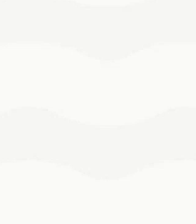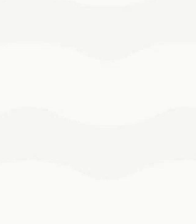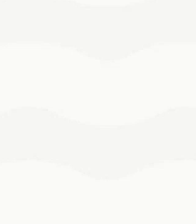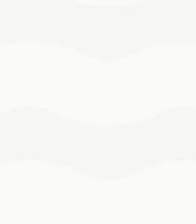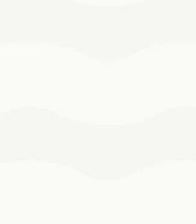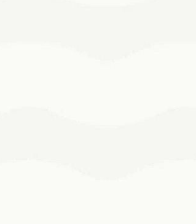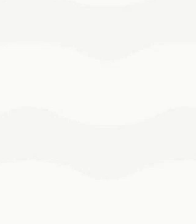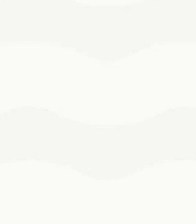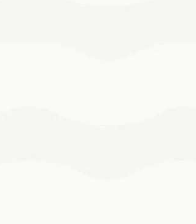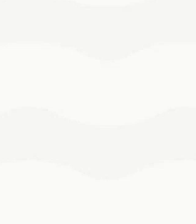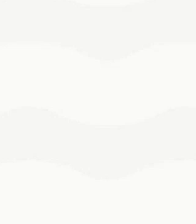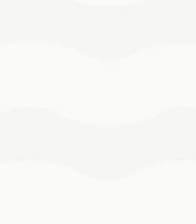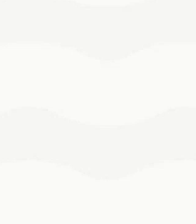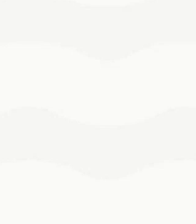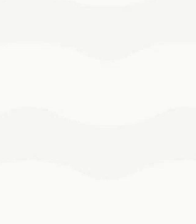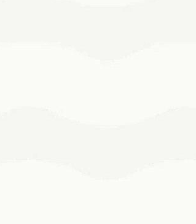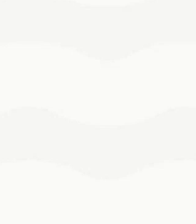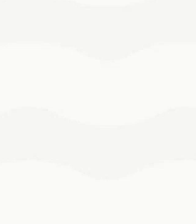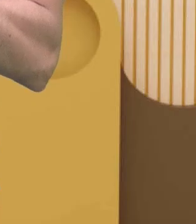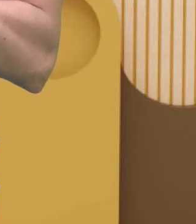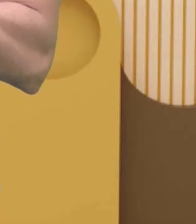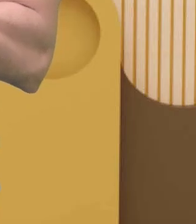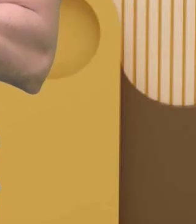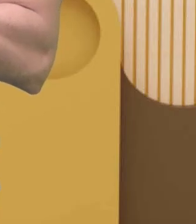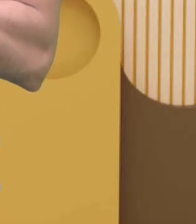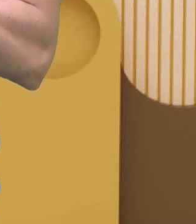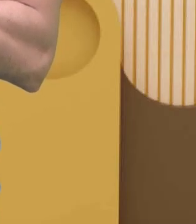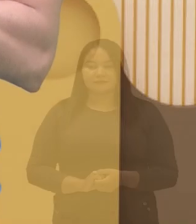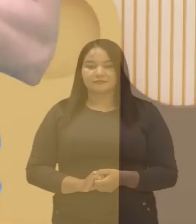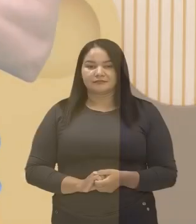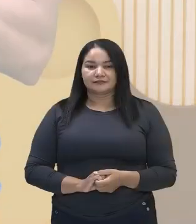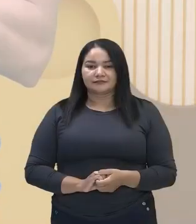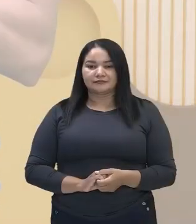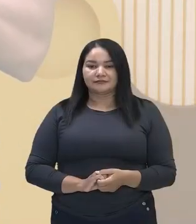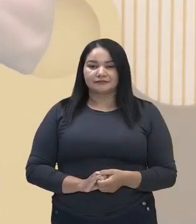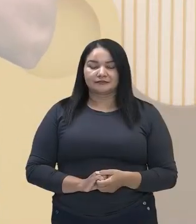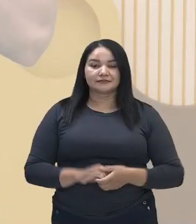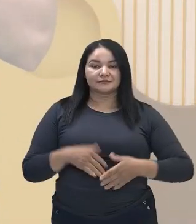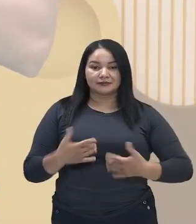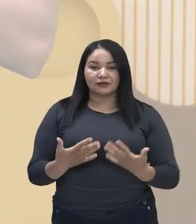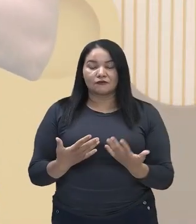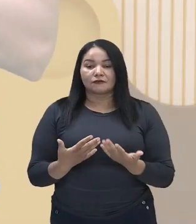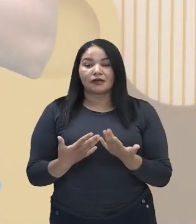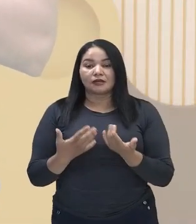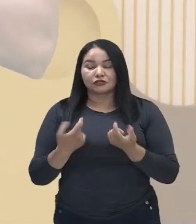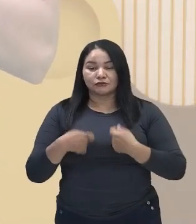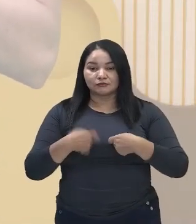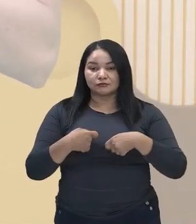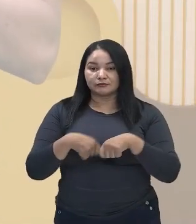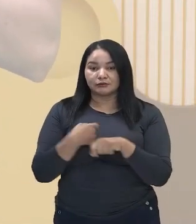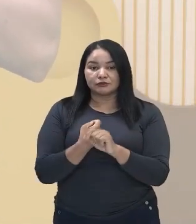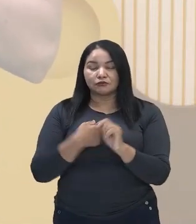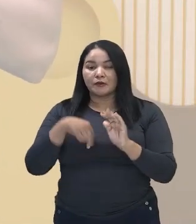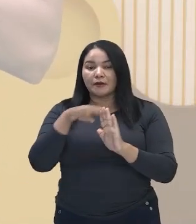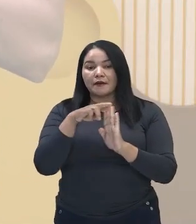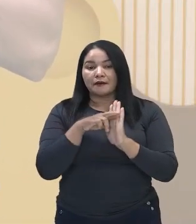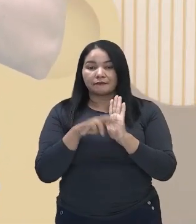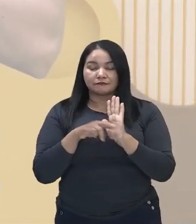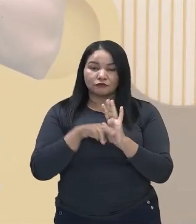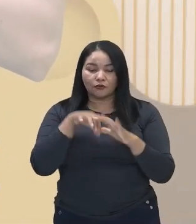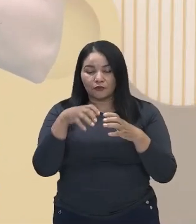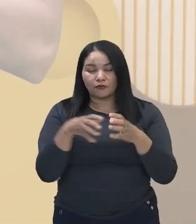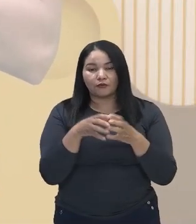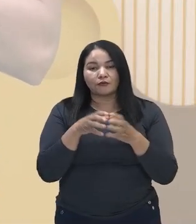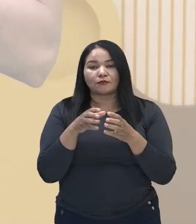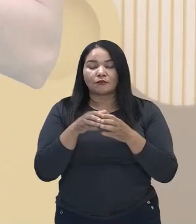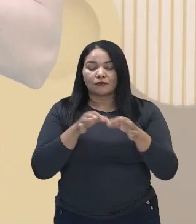Amazonas, certo? Bem, entre as políticas públicas aqui no Brasil, a gente tem ali, a gente pode destacar, voltadas para os